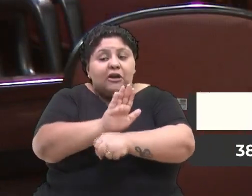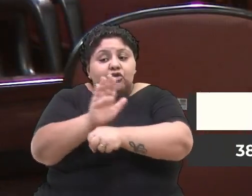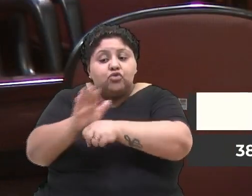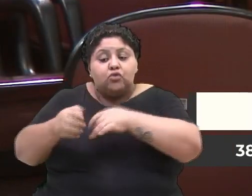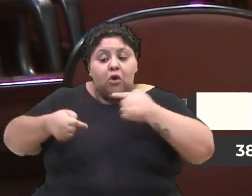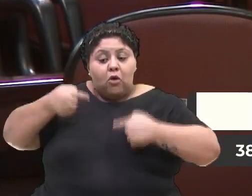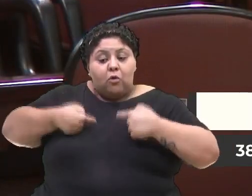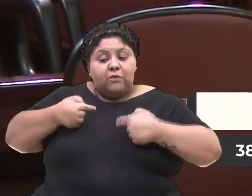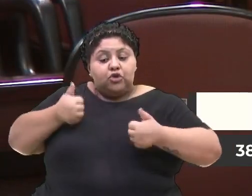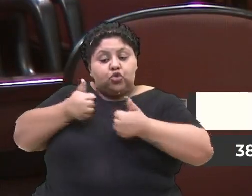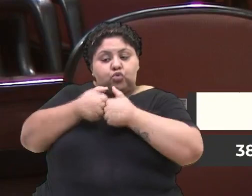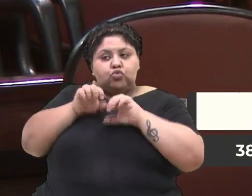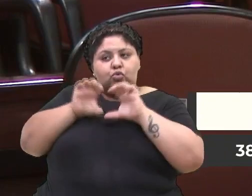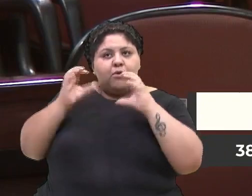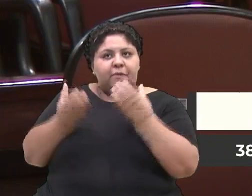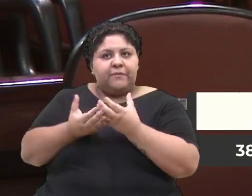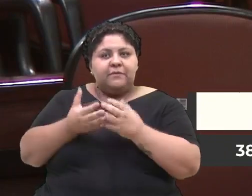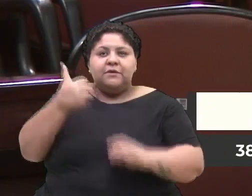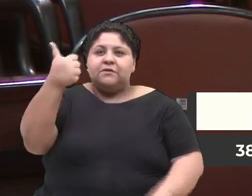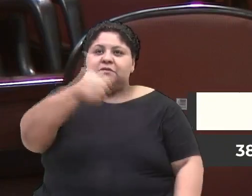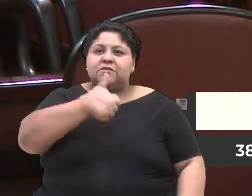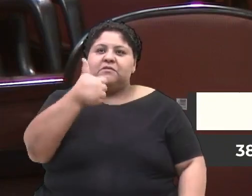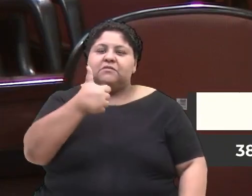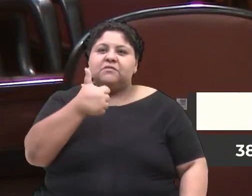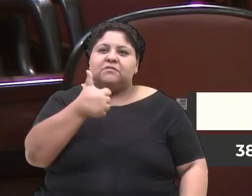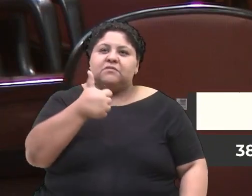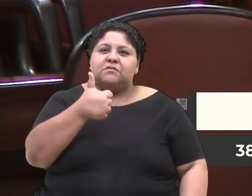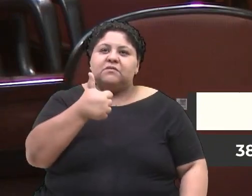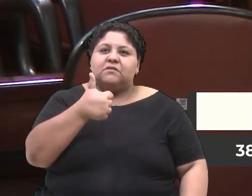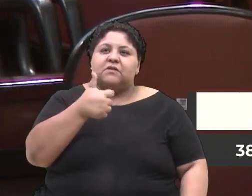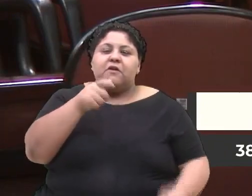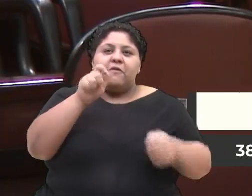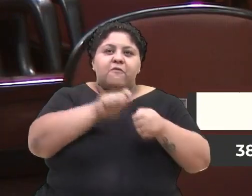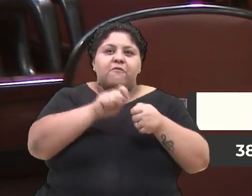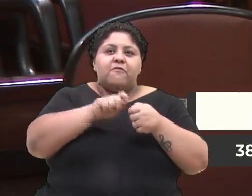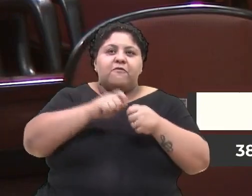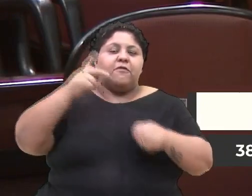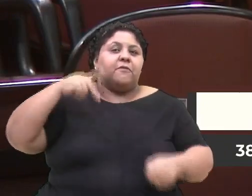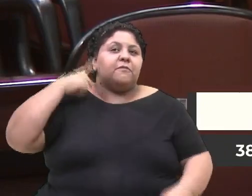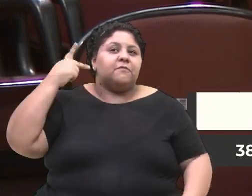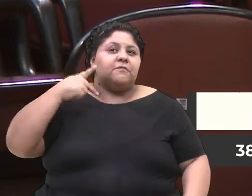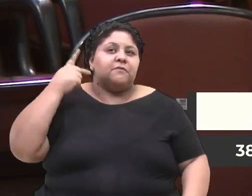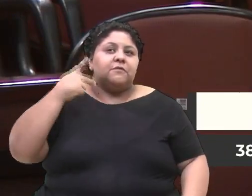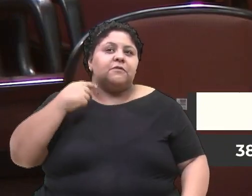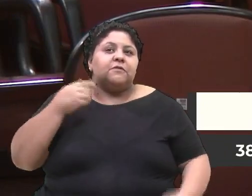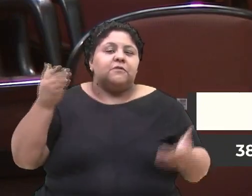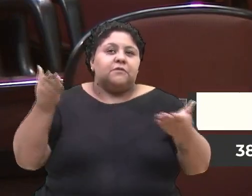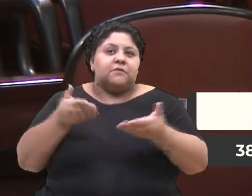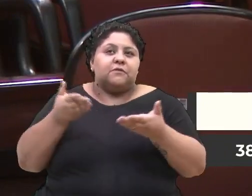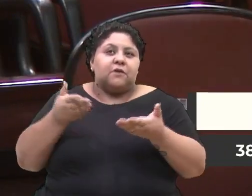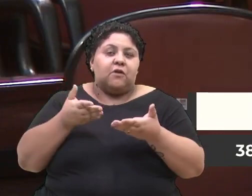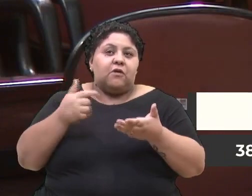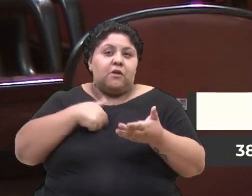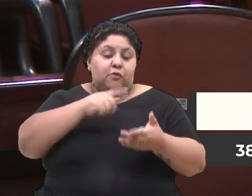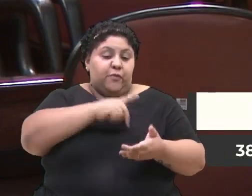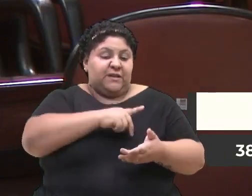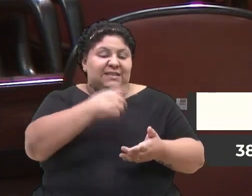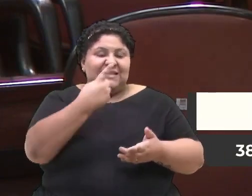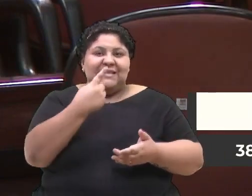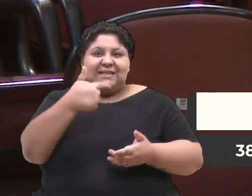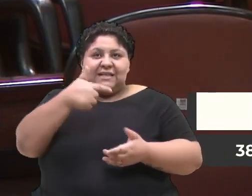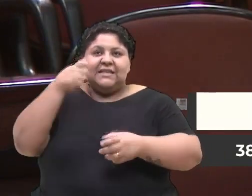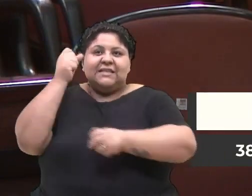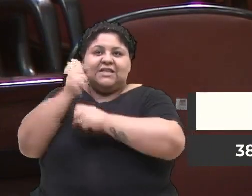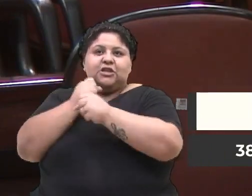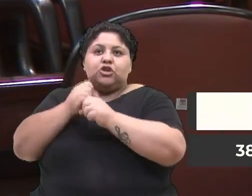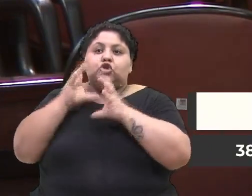comunidade. A primeira, promovida pela Frente Parlamentar, a Maesa é Nossa, a qual eu presido há 7 anos, junto com